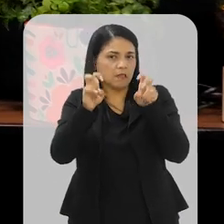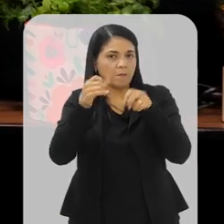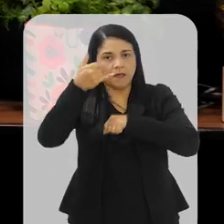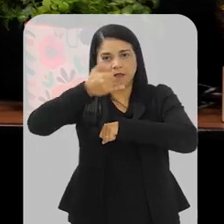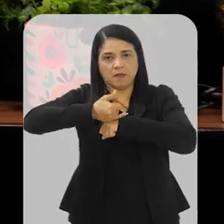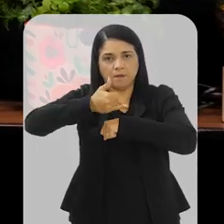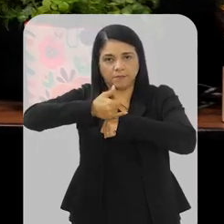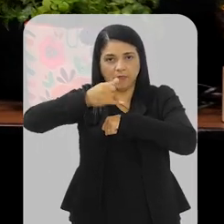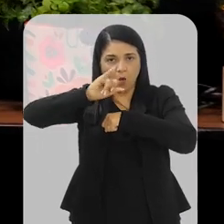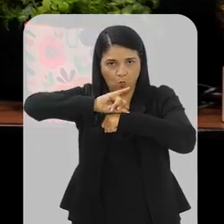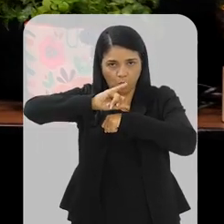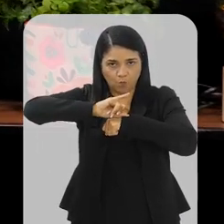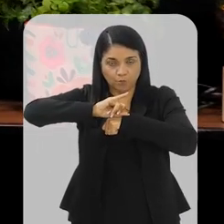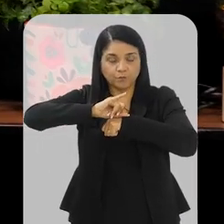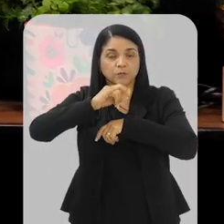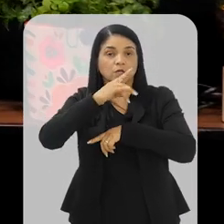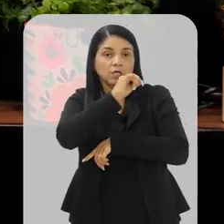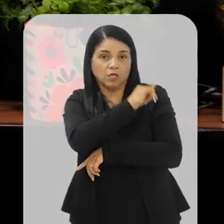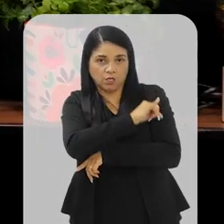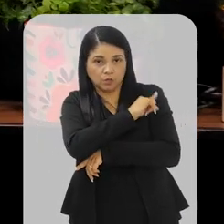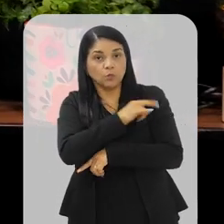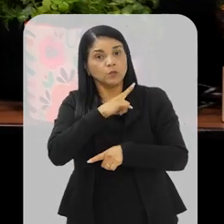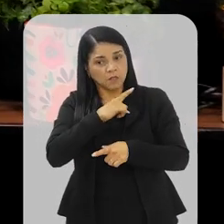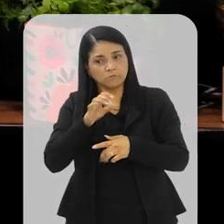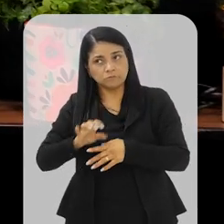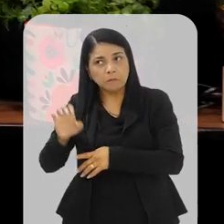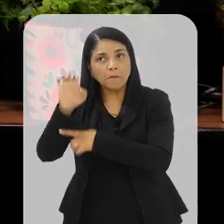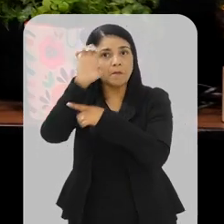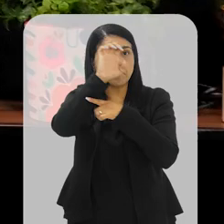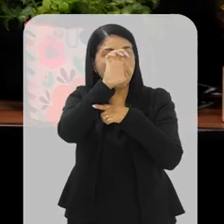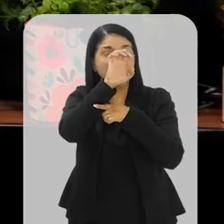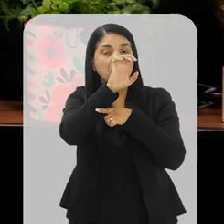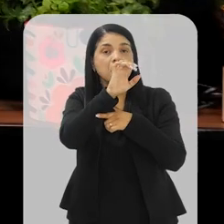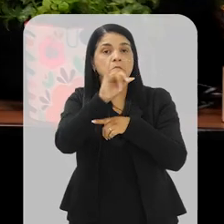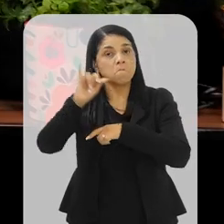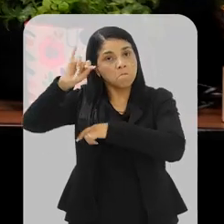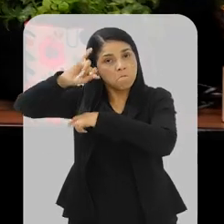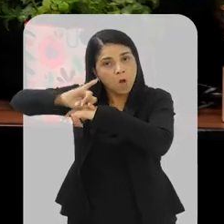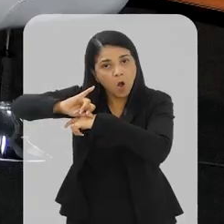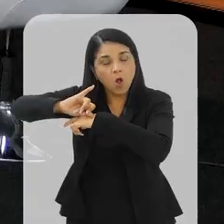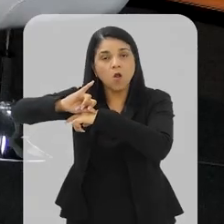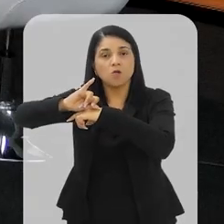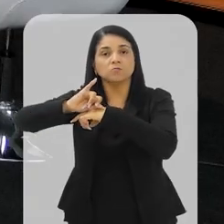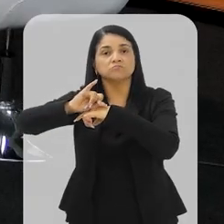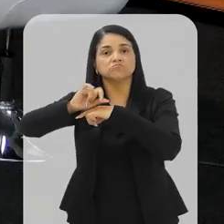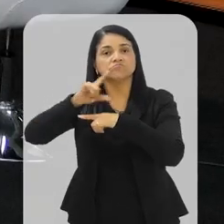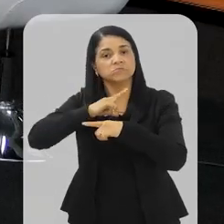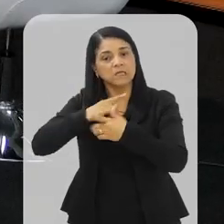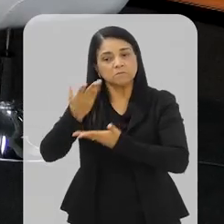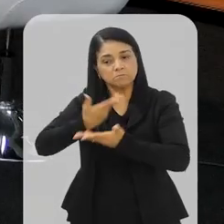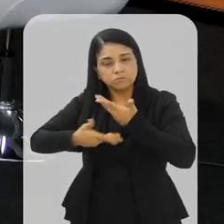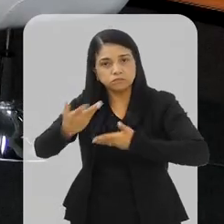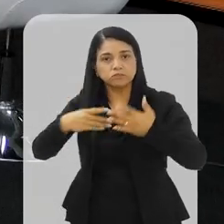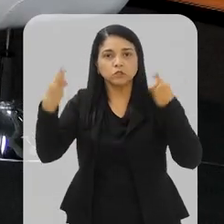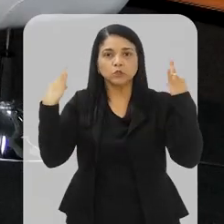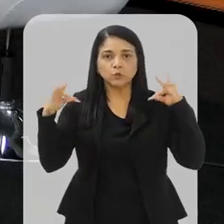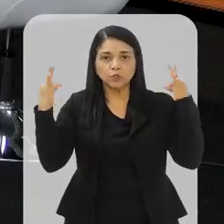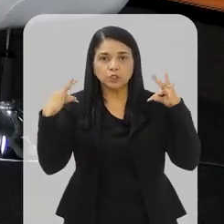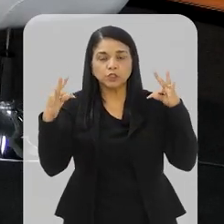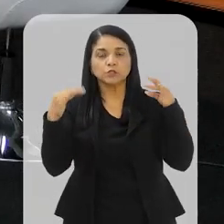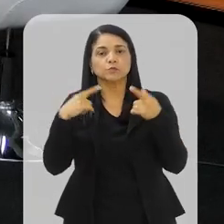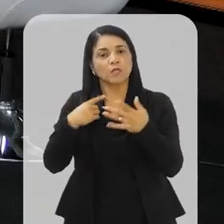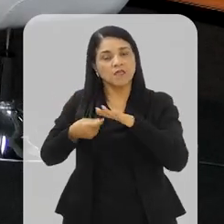Estado nós temos outras regiões outros polos no estado que lidam eh muito com o turismo